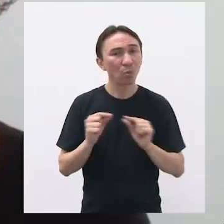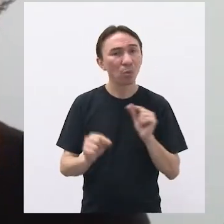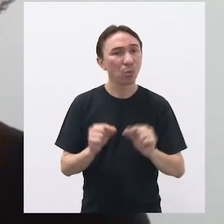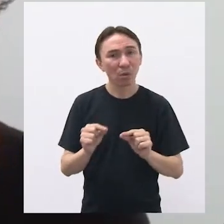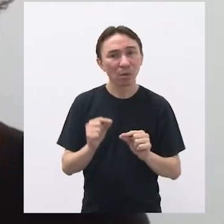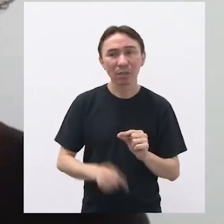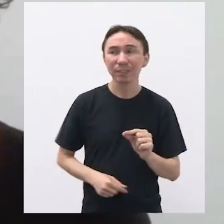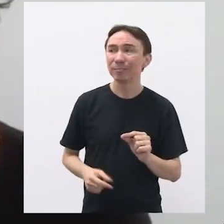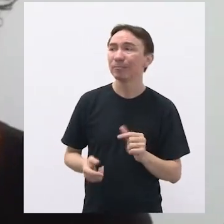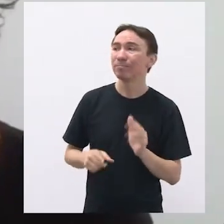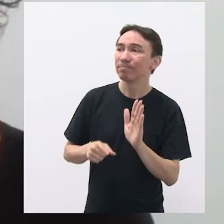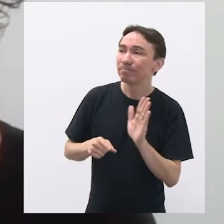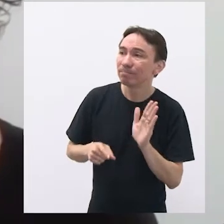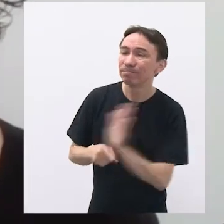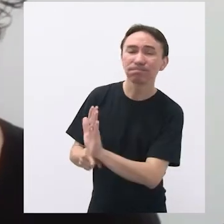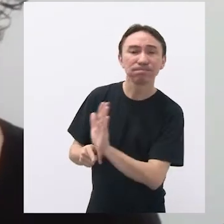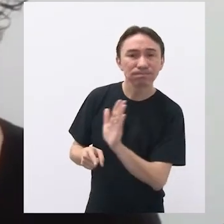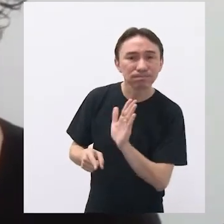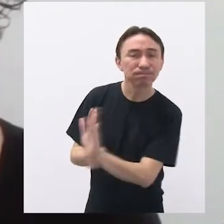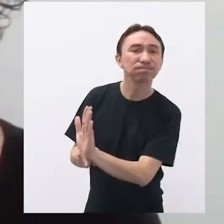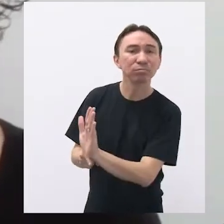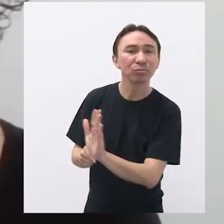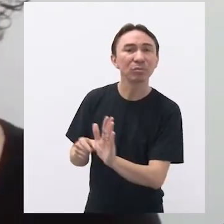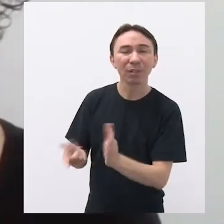para que se reduza